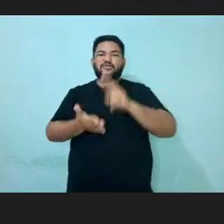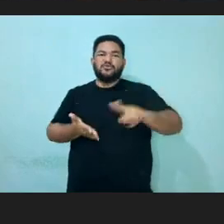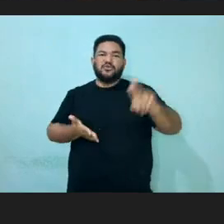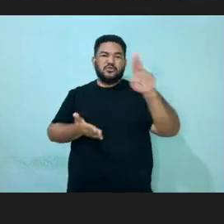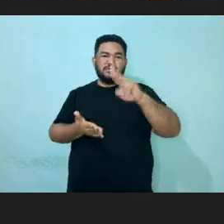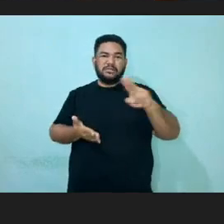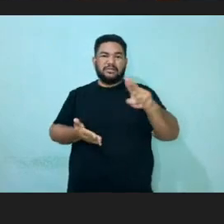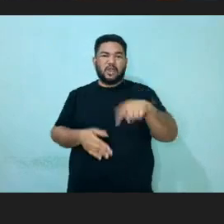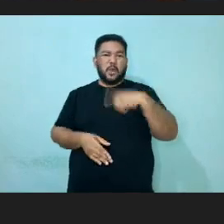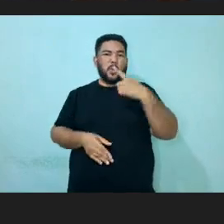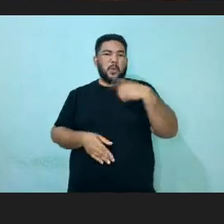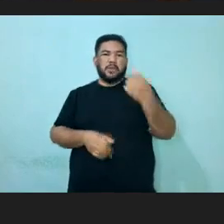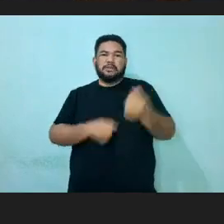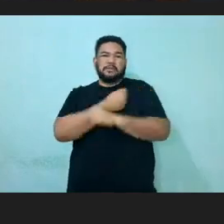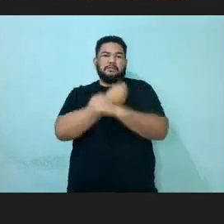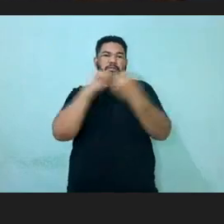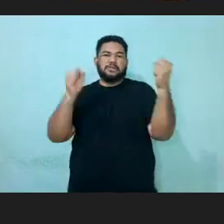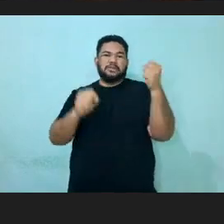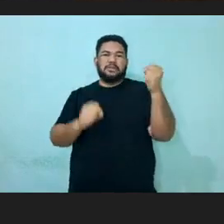tem.